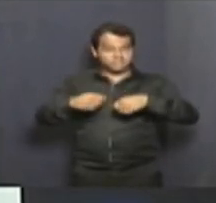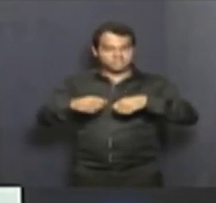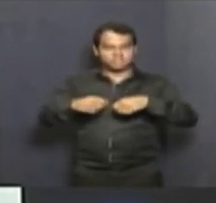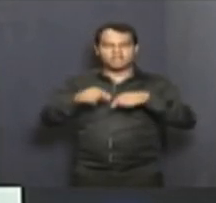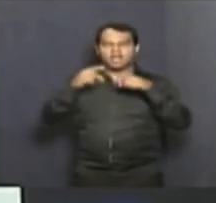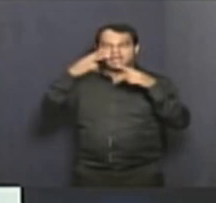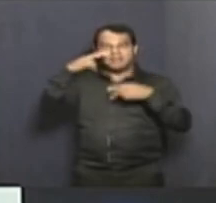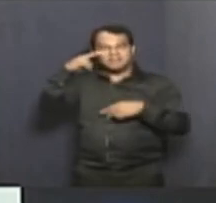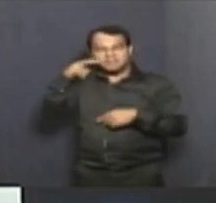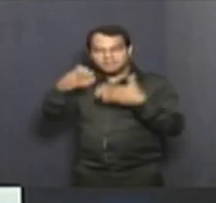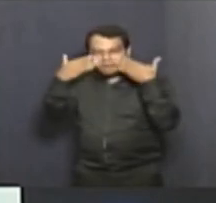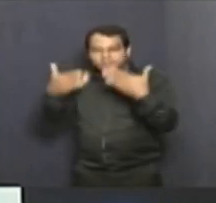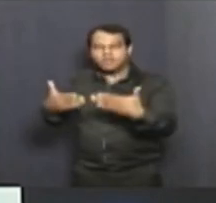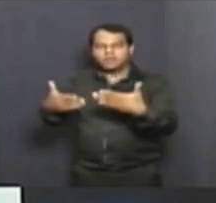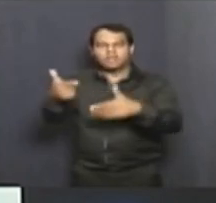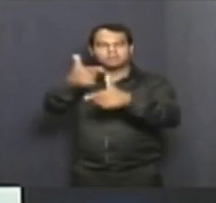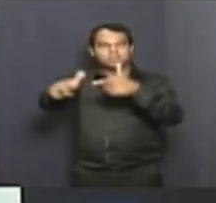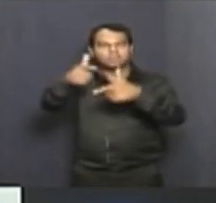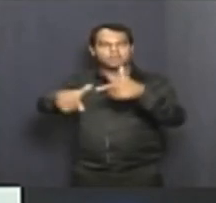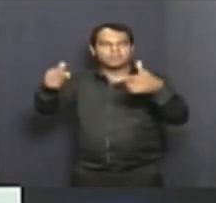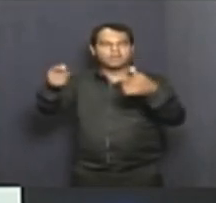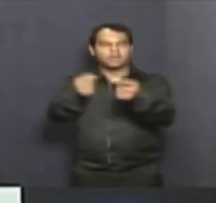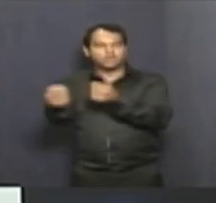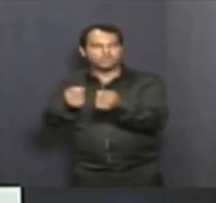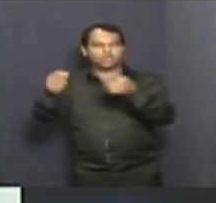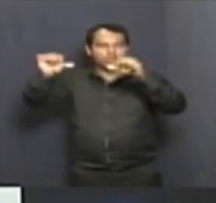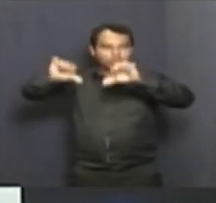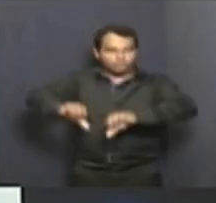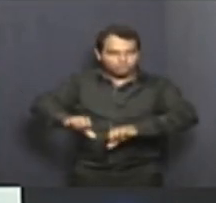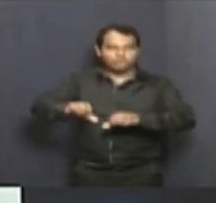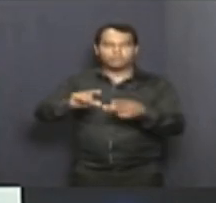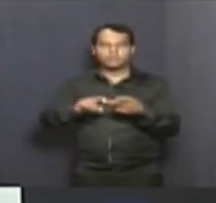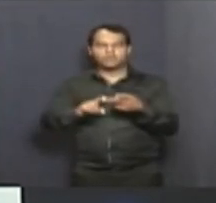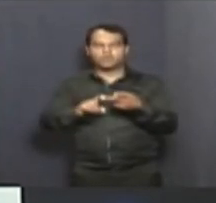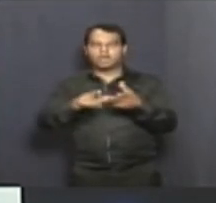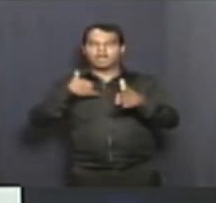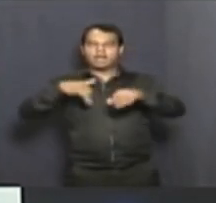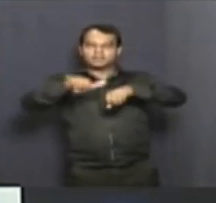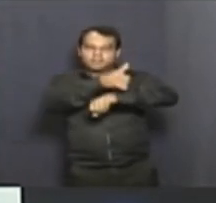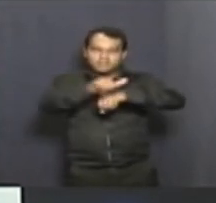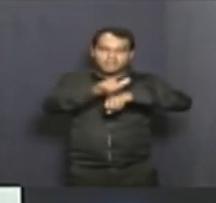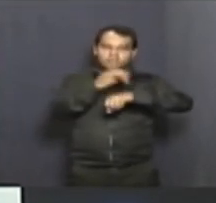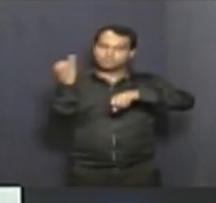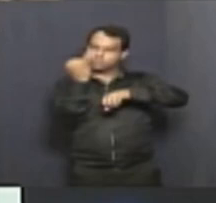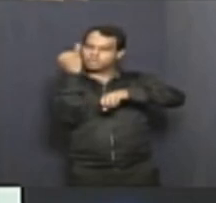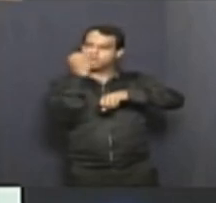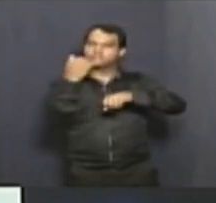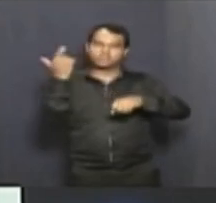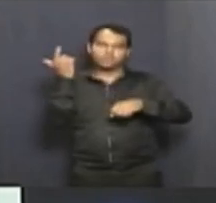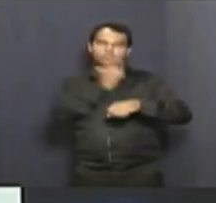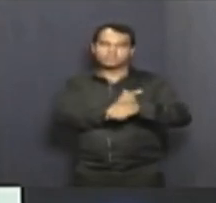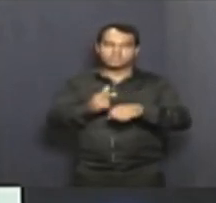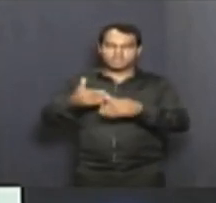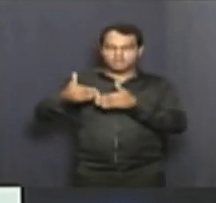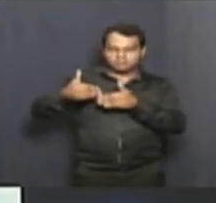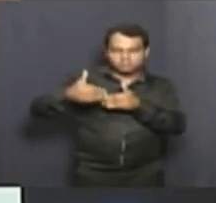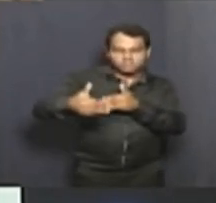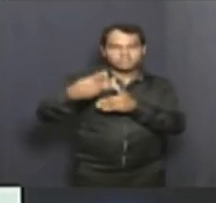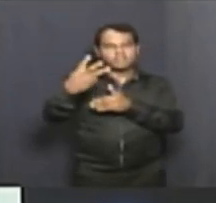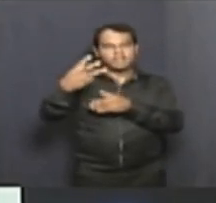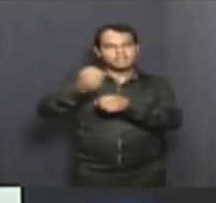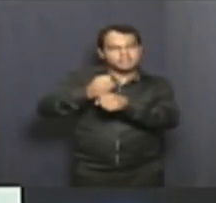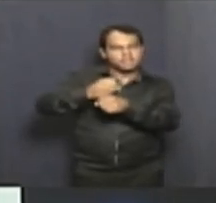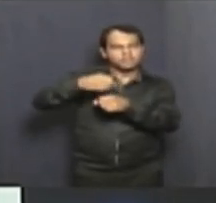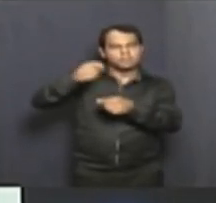e as medidas importantes que nós tomamos nesses três anos e nove meses para colocar através das reformas do